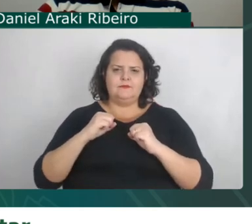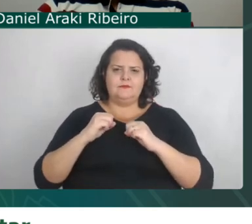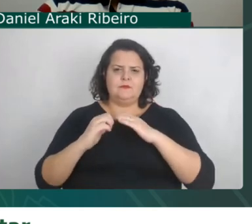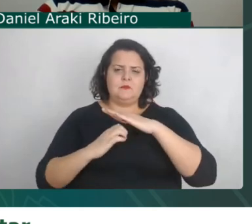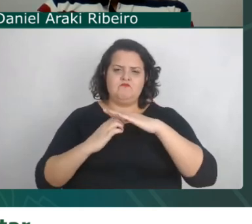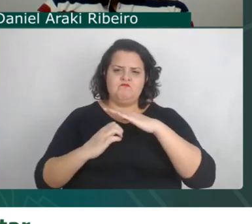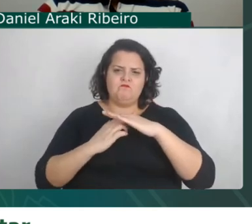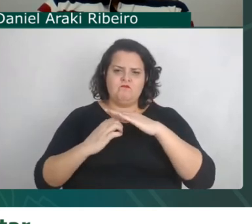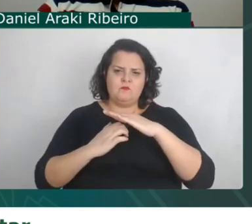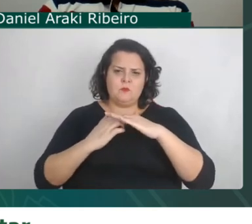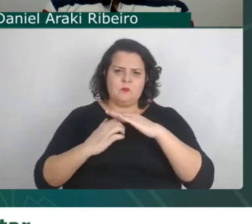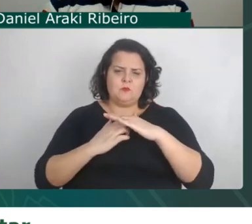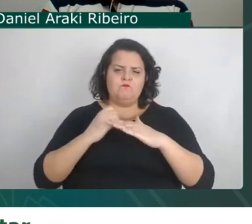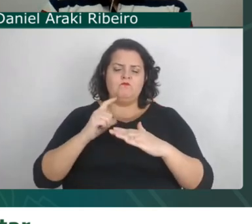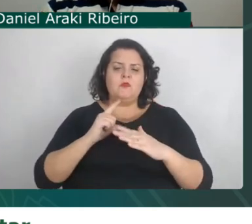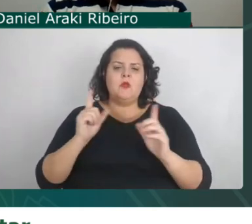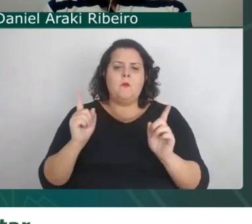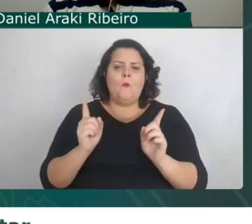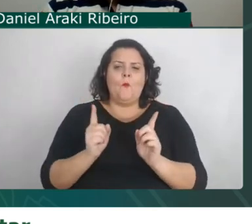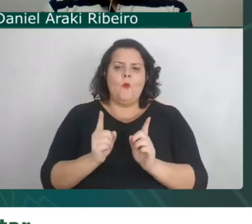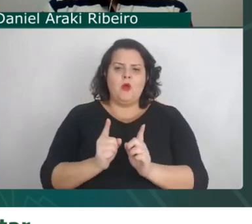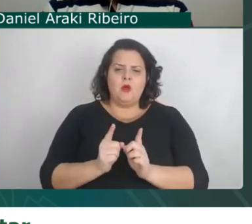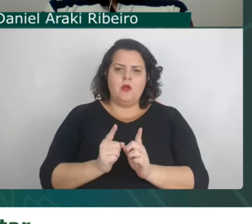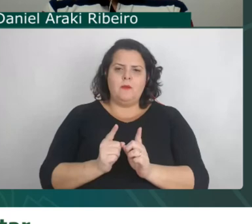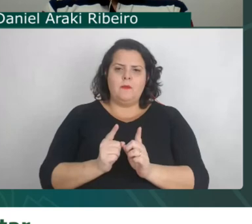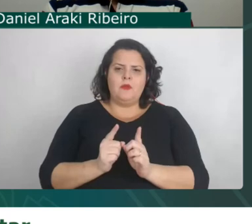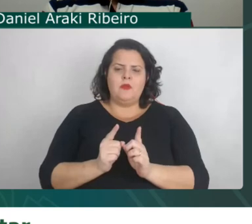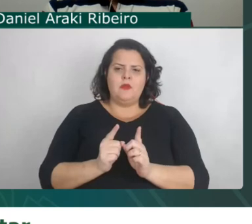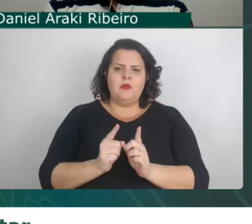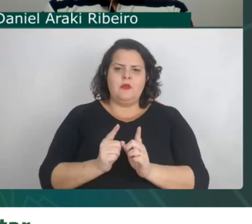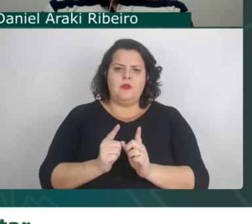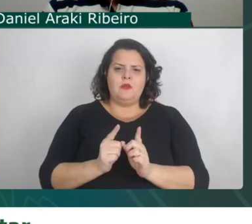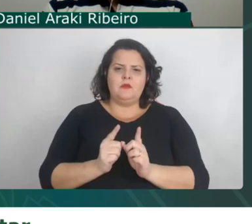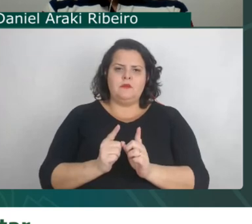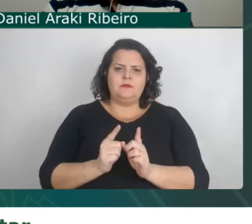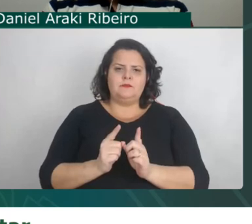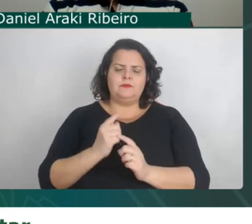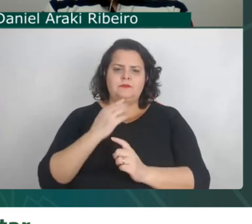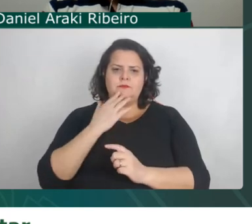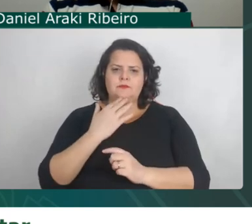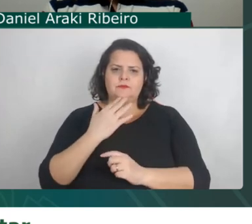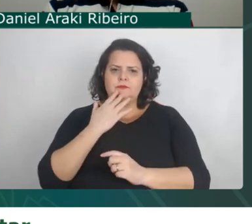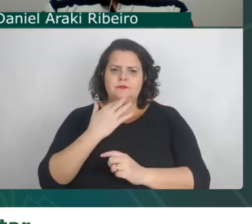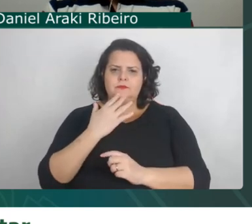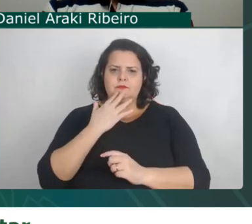pequena comparado aos corantes. Esse é um argumento que o